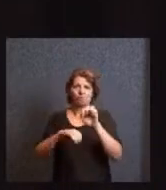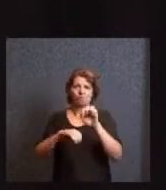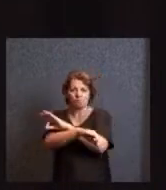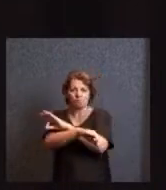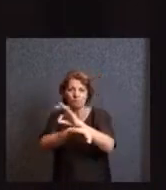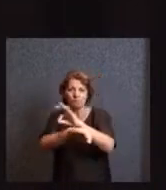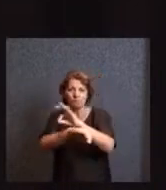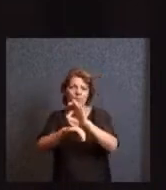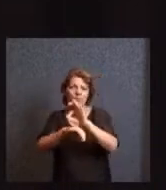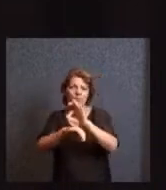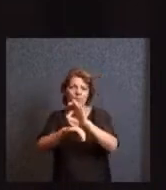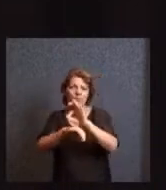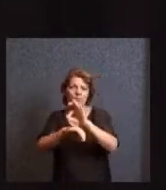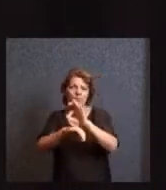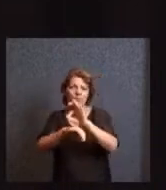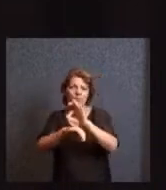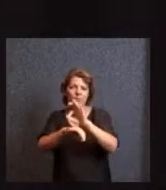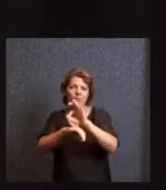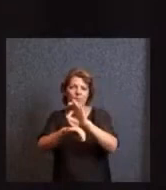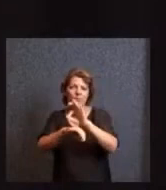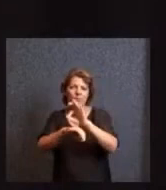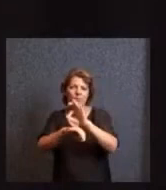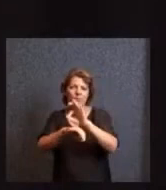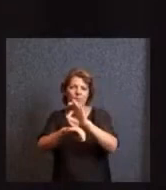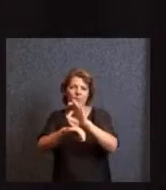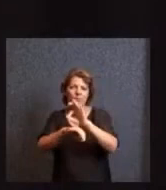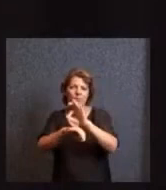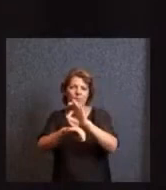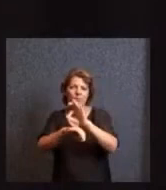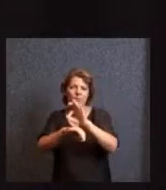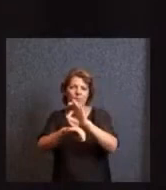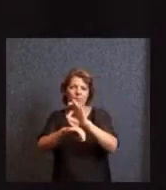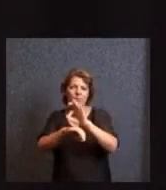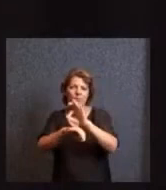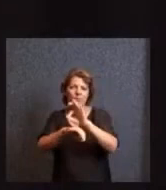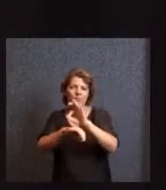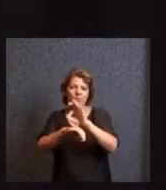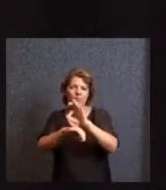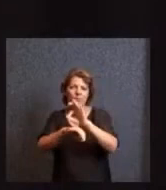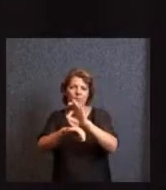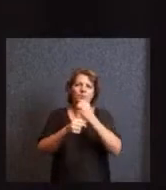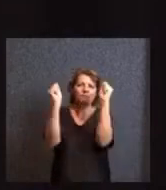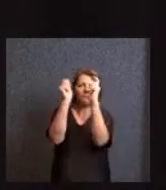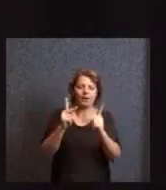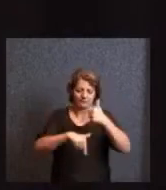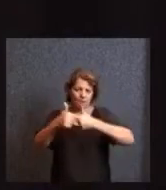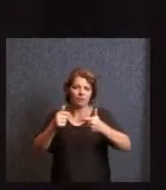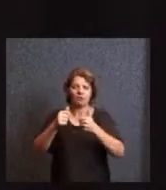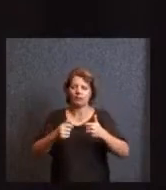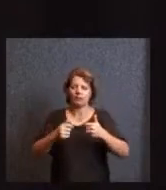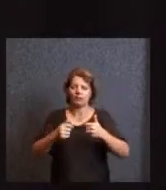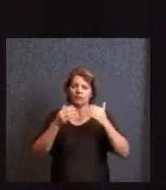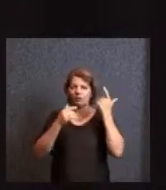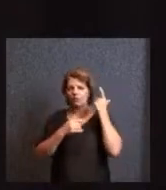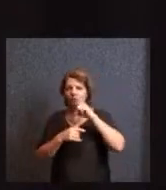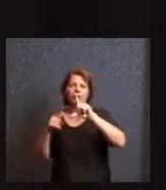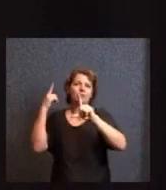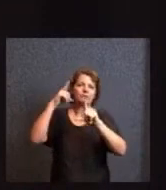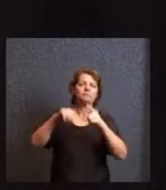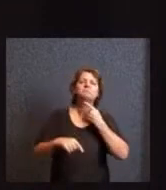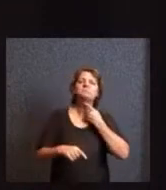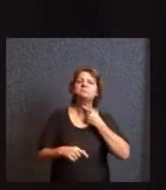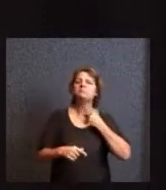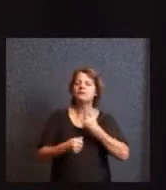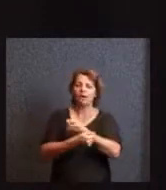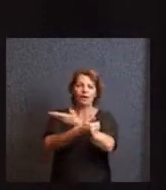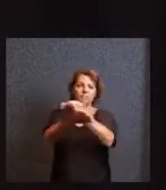um ano de muita paz, caminhando com muito trabalho e com grandes realizações. É o meu desejo,